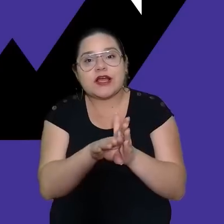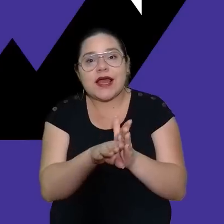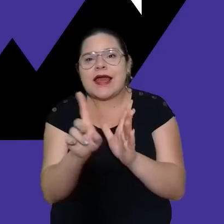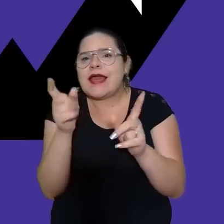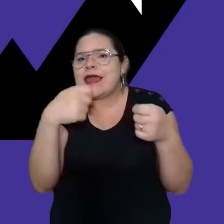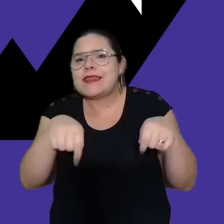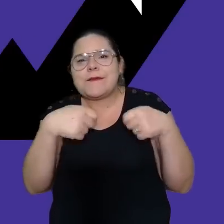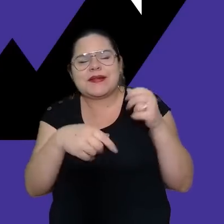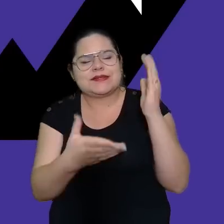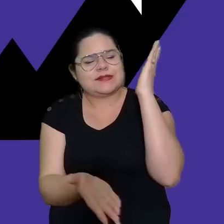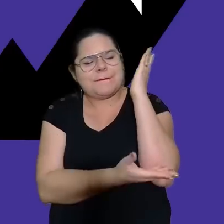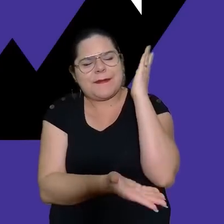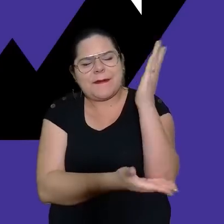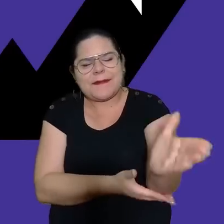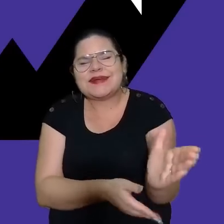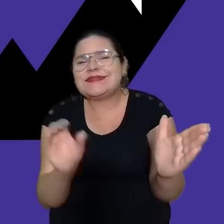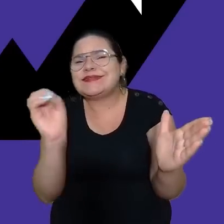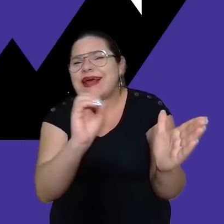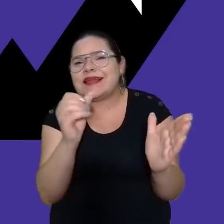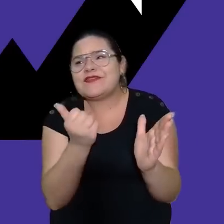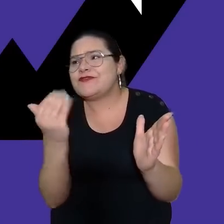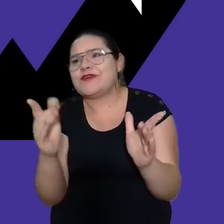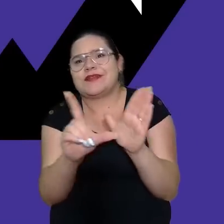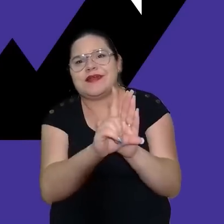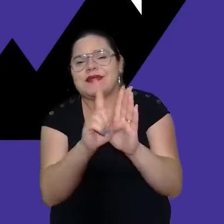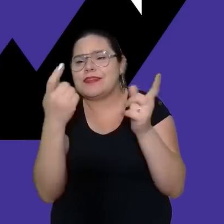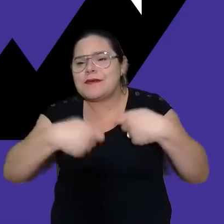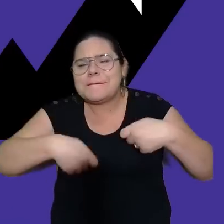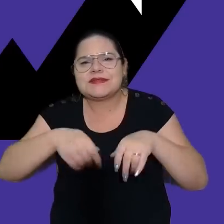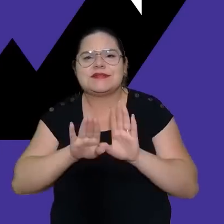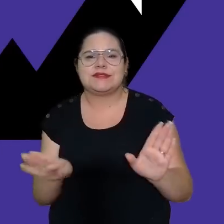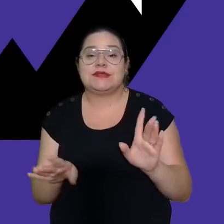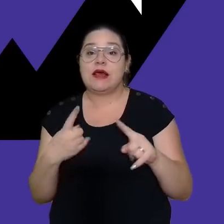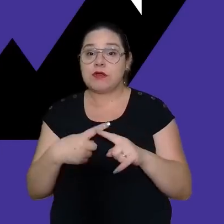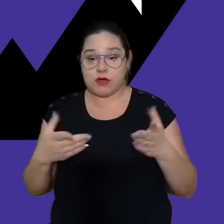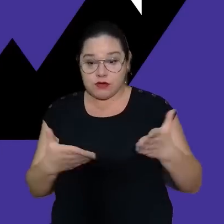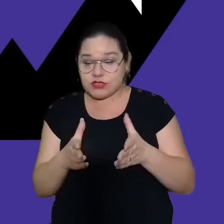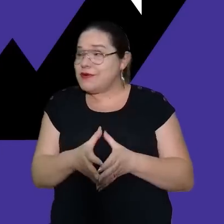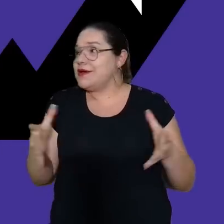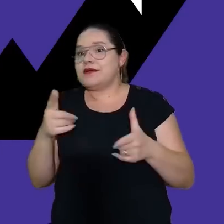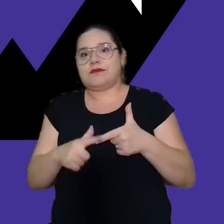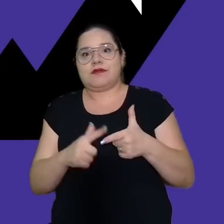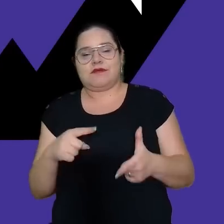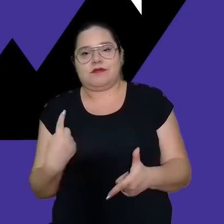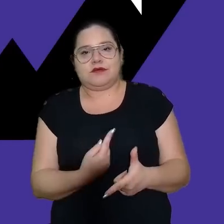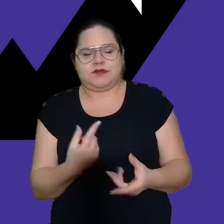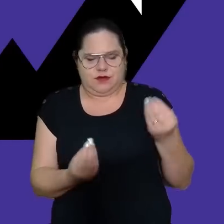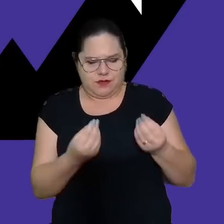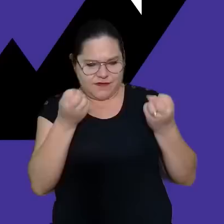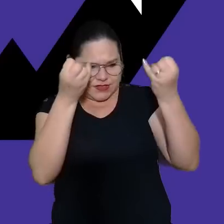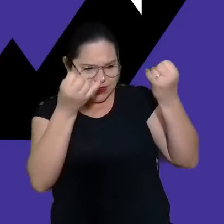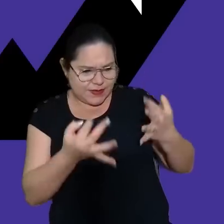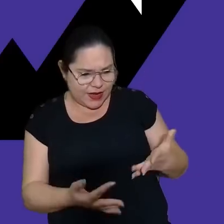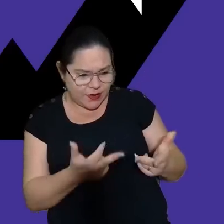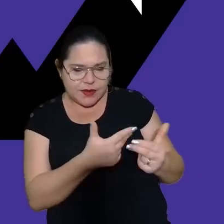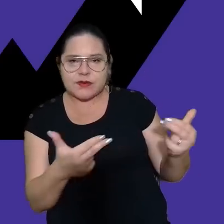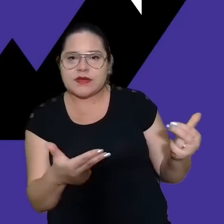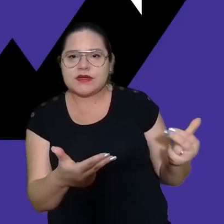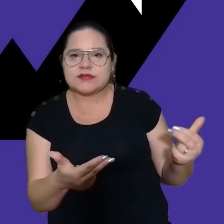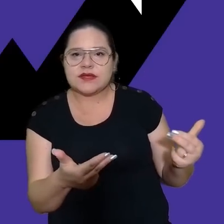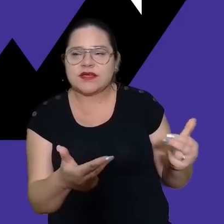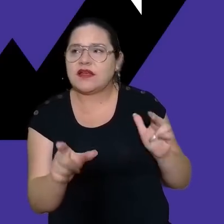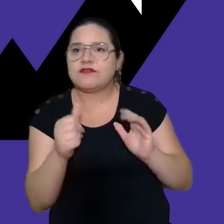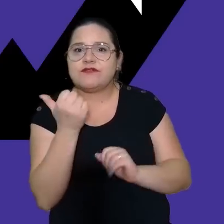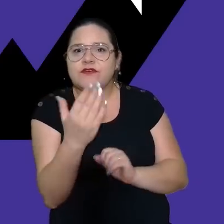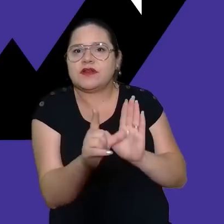de desmatamento ilegal, que é isso que é o grande problema nosso. Como que vai justificar algo que seja ilegal? E aí